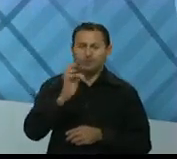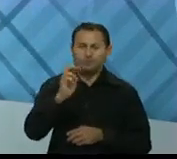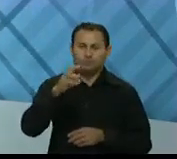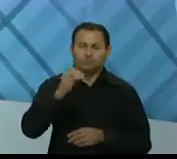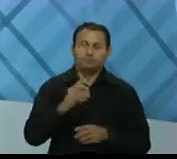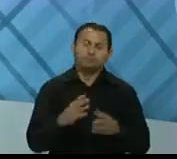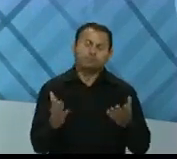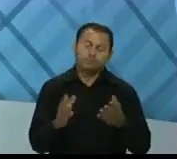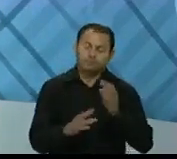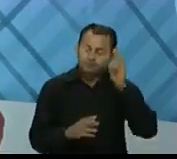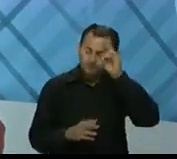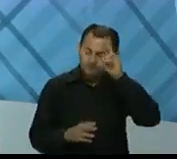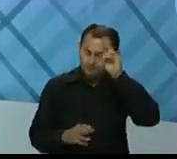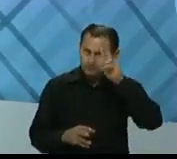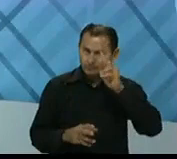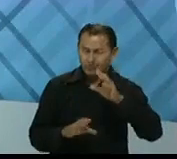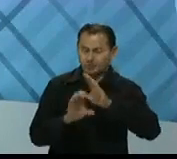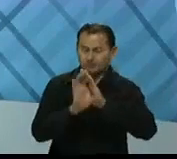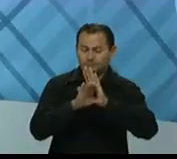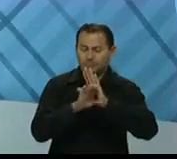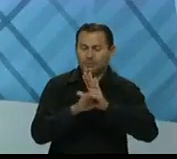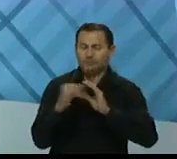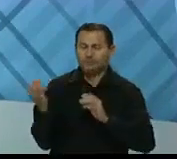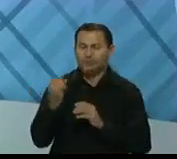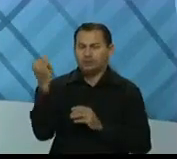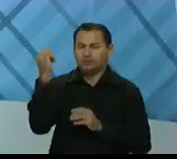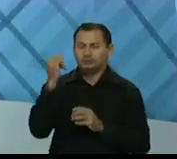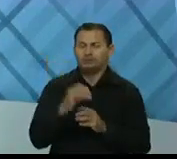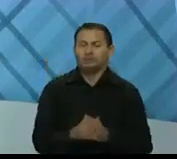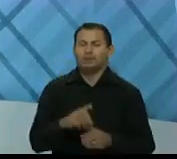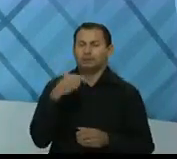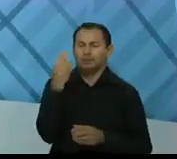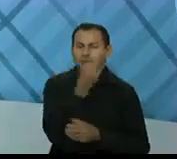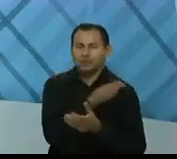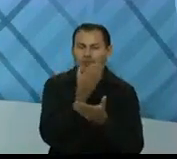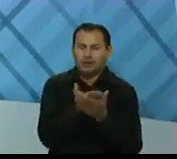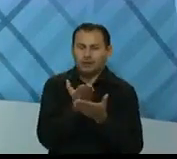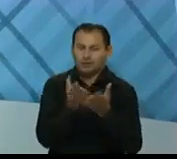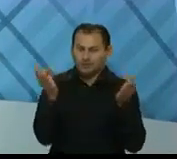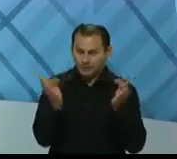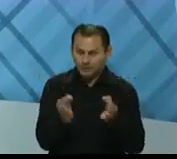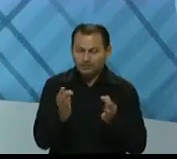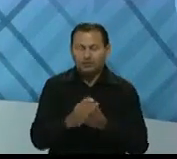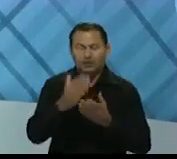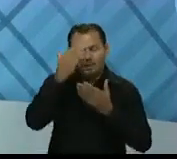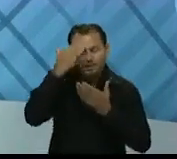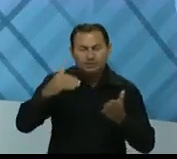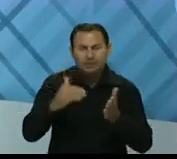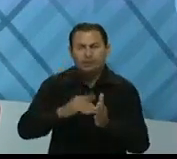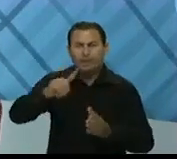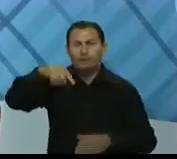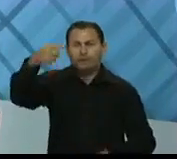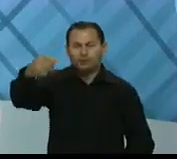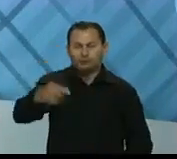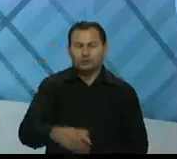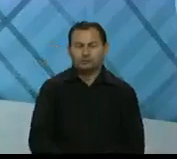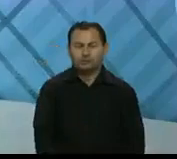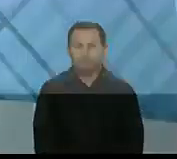funções, relembrar esses conceitos que serão importantes para a nossa aula. Agradeço e até a próxima.